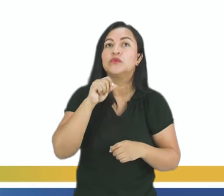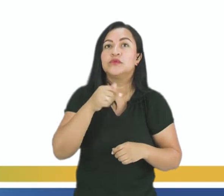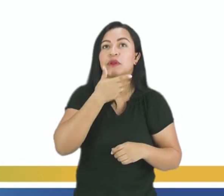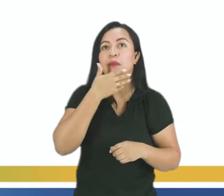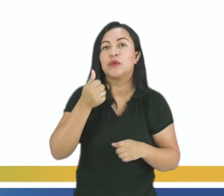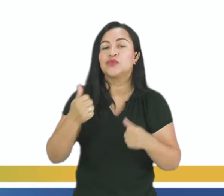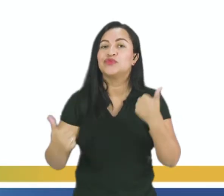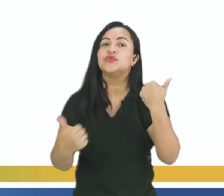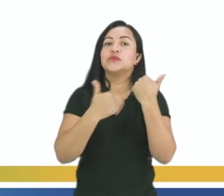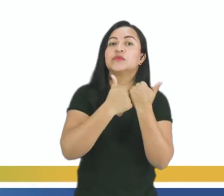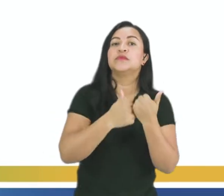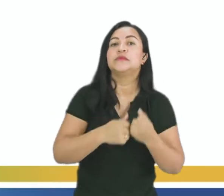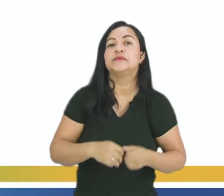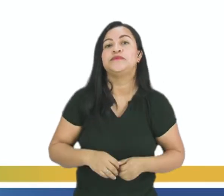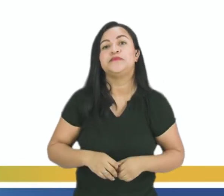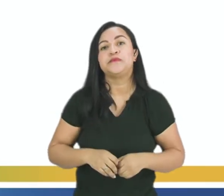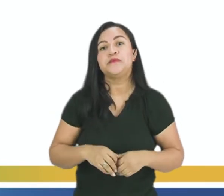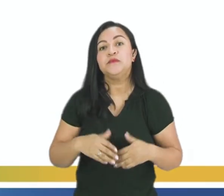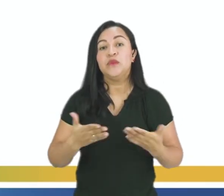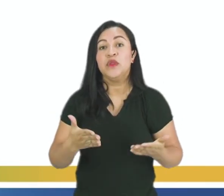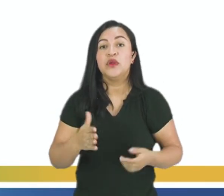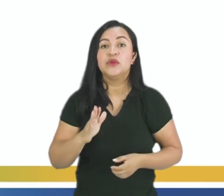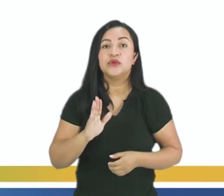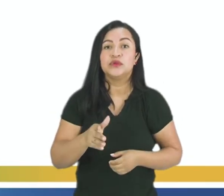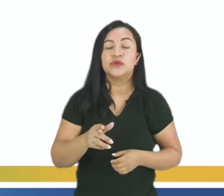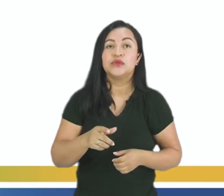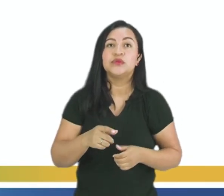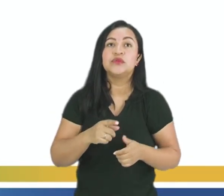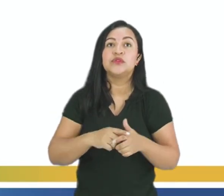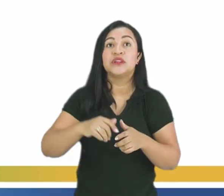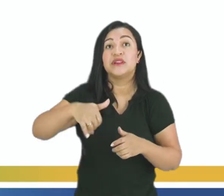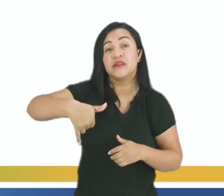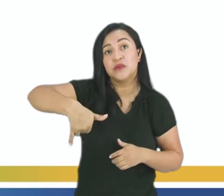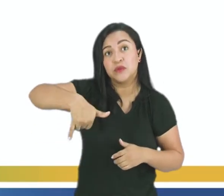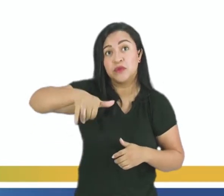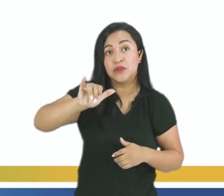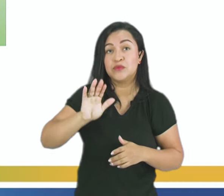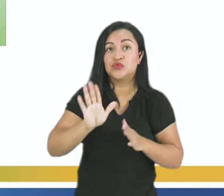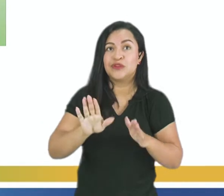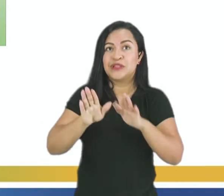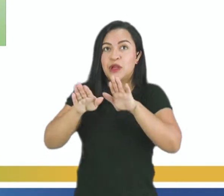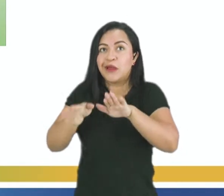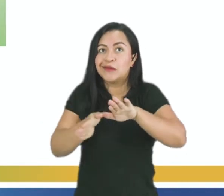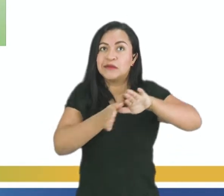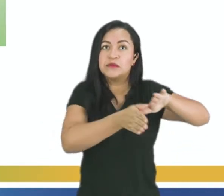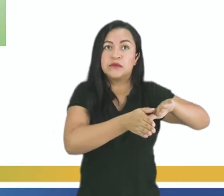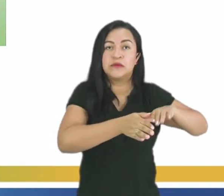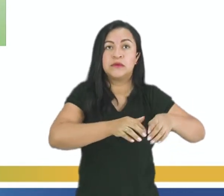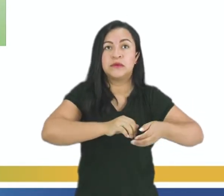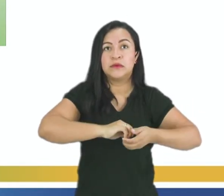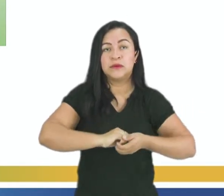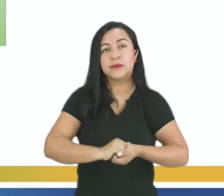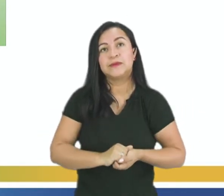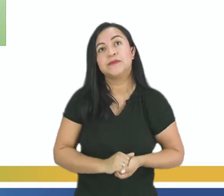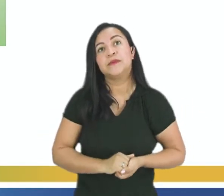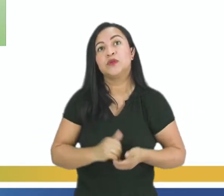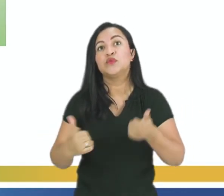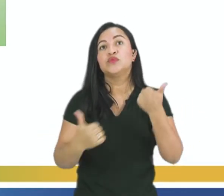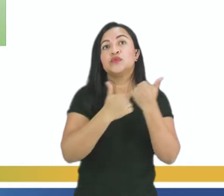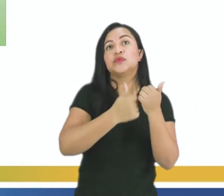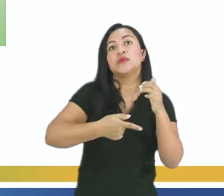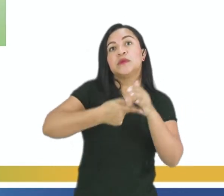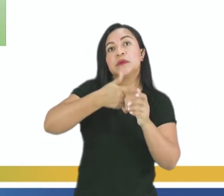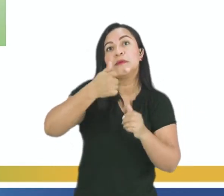da substituição, já que a nossa incógnita y na segunda equação já está isolada. Então, substituindo na